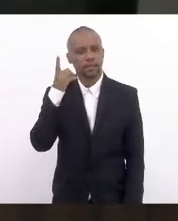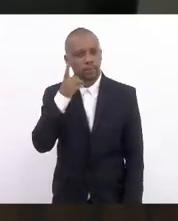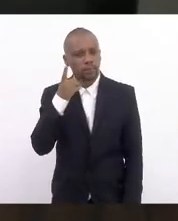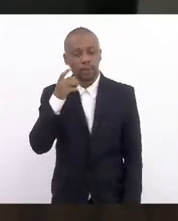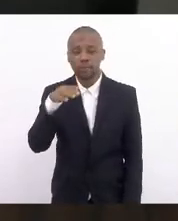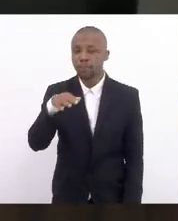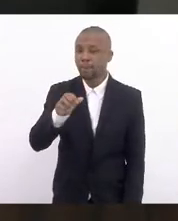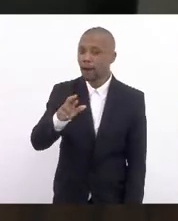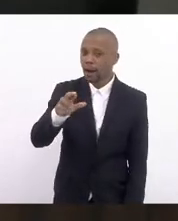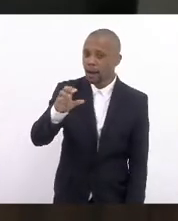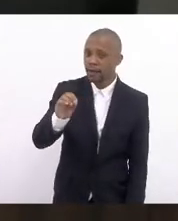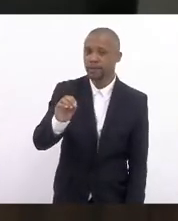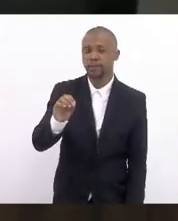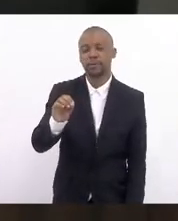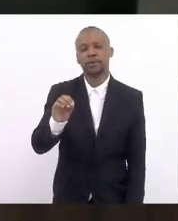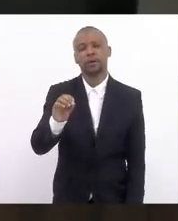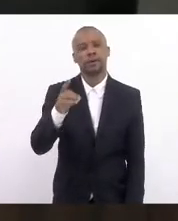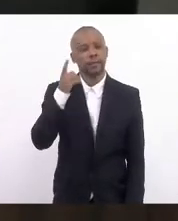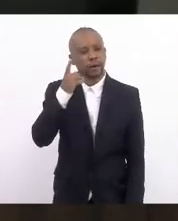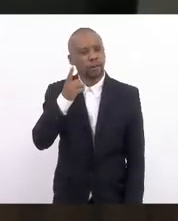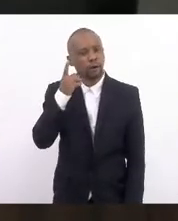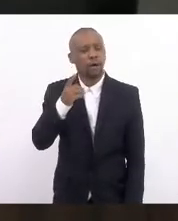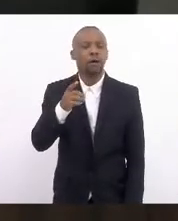Márcio Canella, deputado Márcio Alberto.